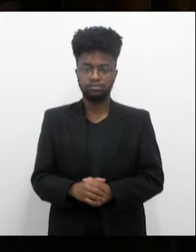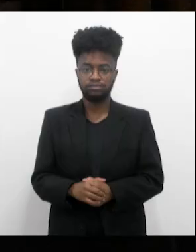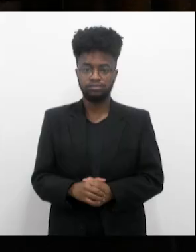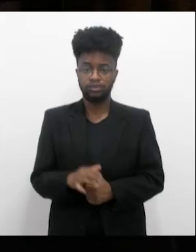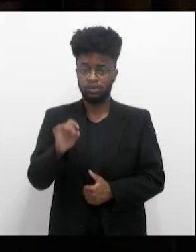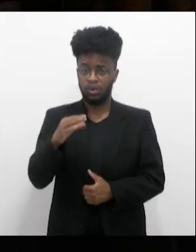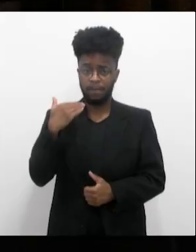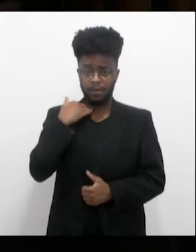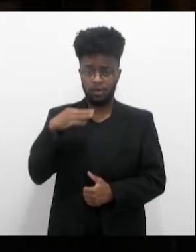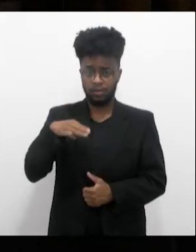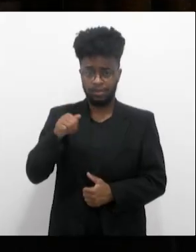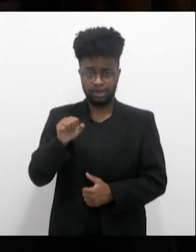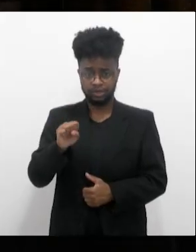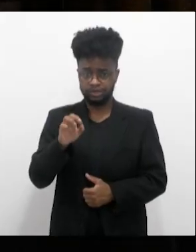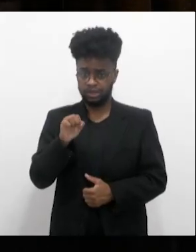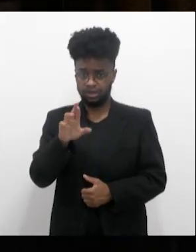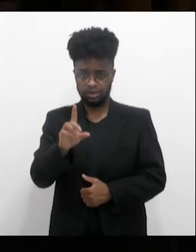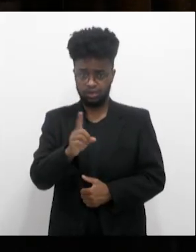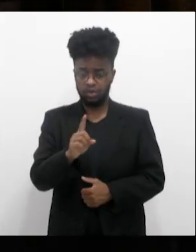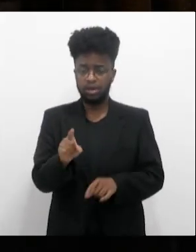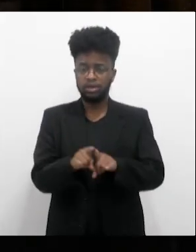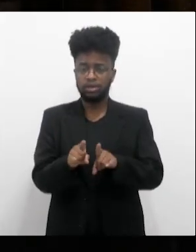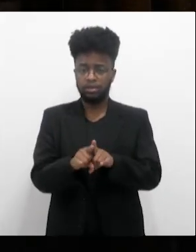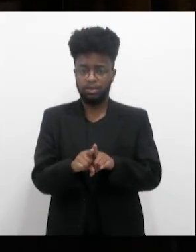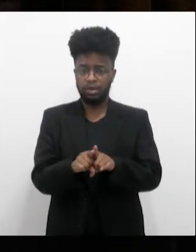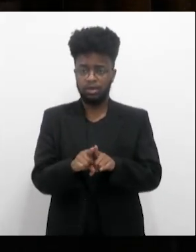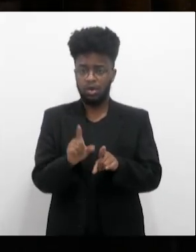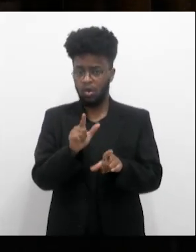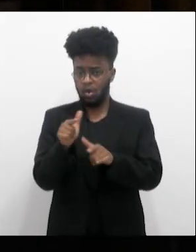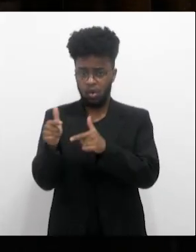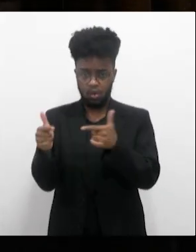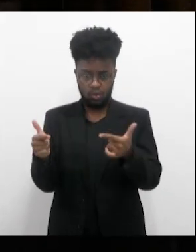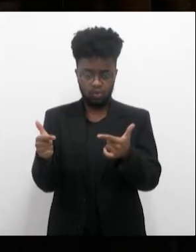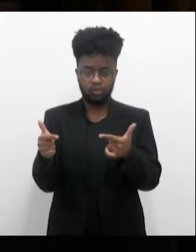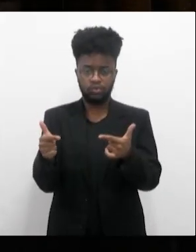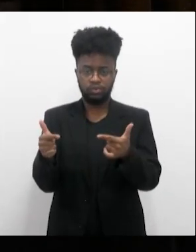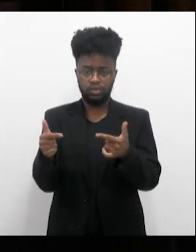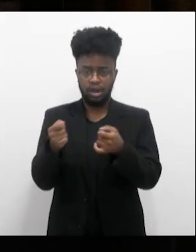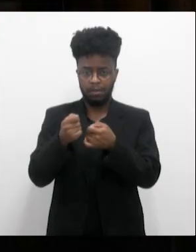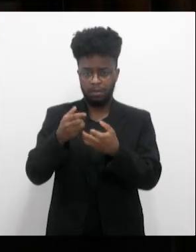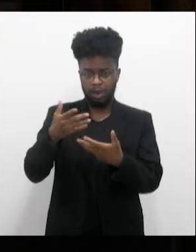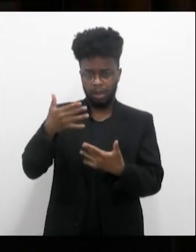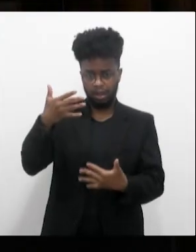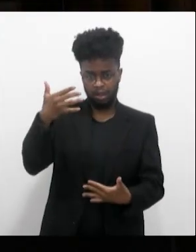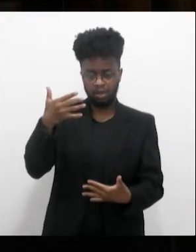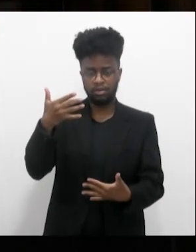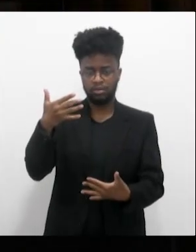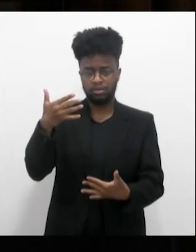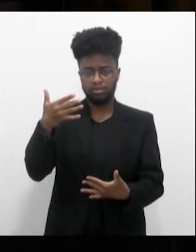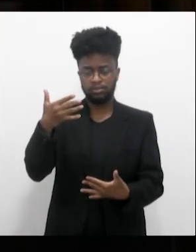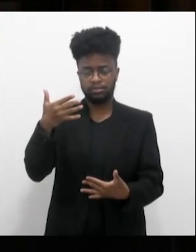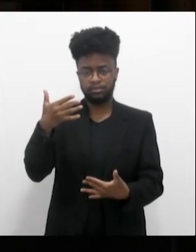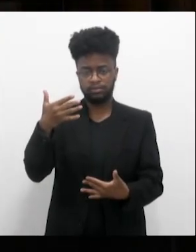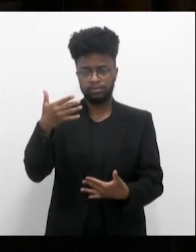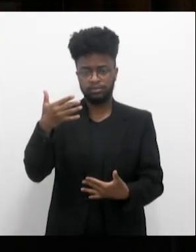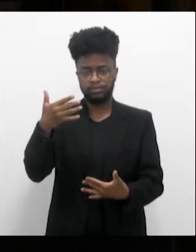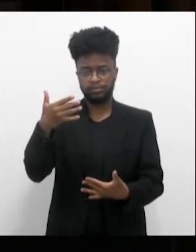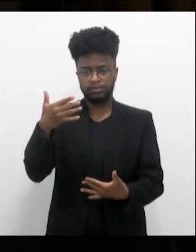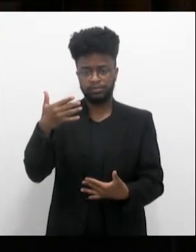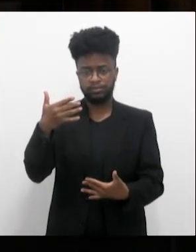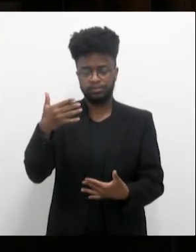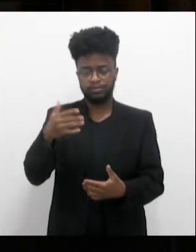Banco Master, mas também uma série de outros